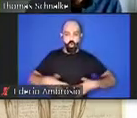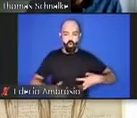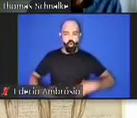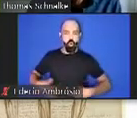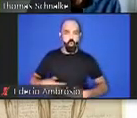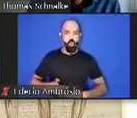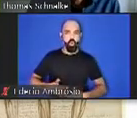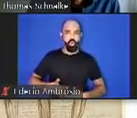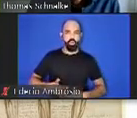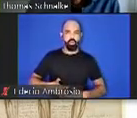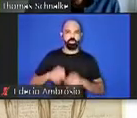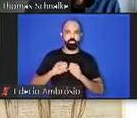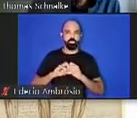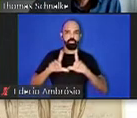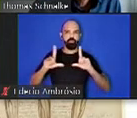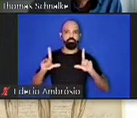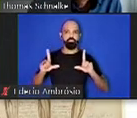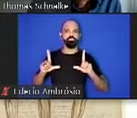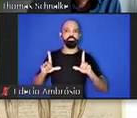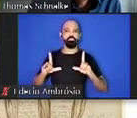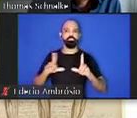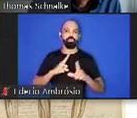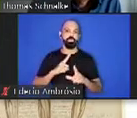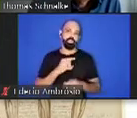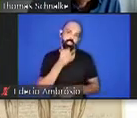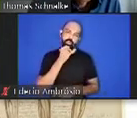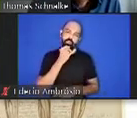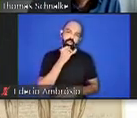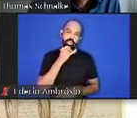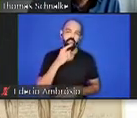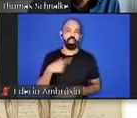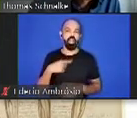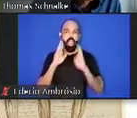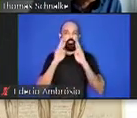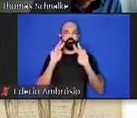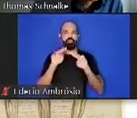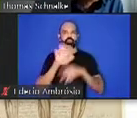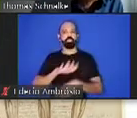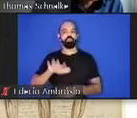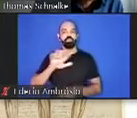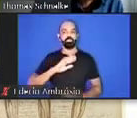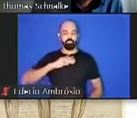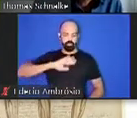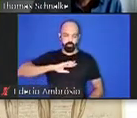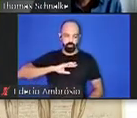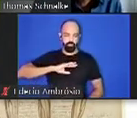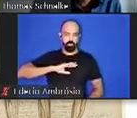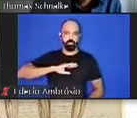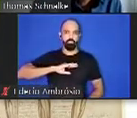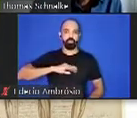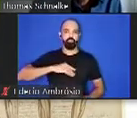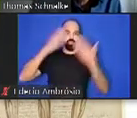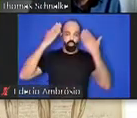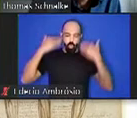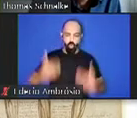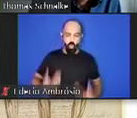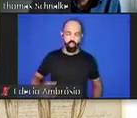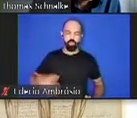isolados, onde nós temos aqui uma visualização vesaliana tripla que é frequentemente